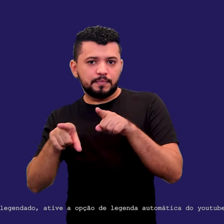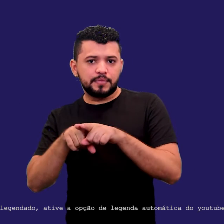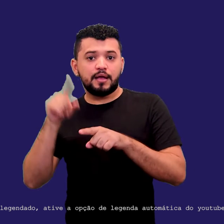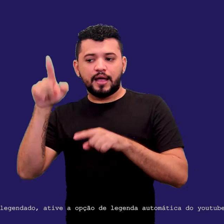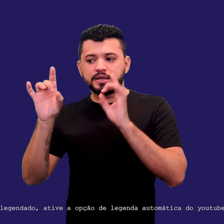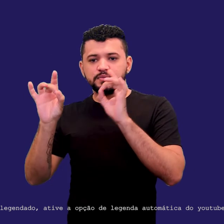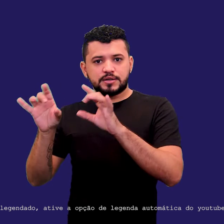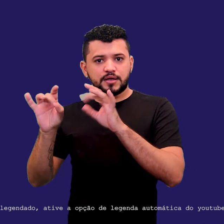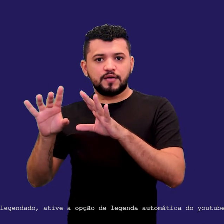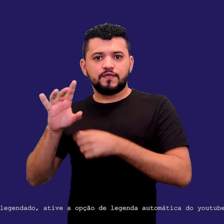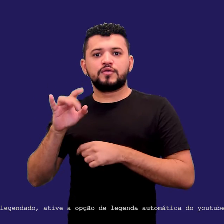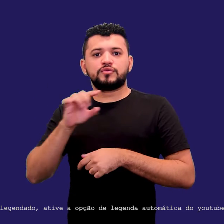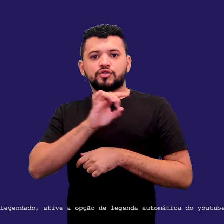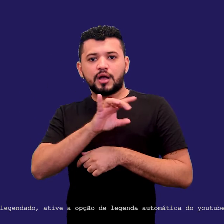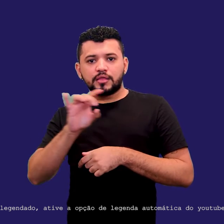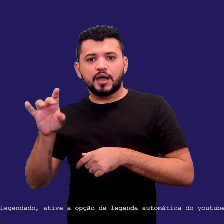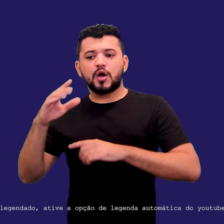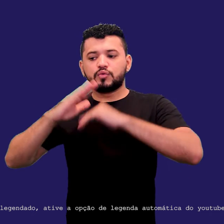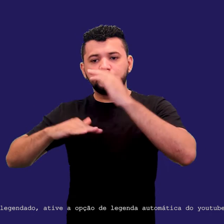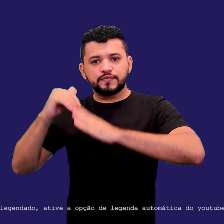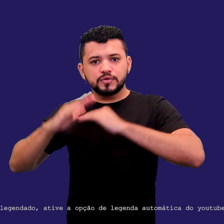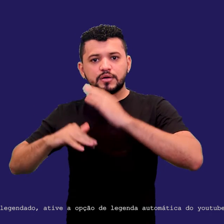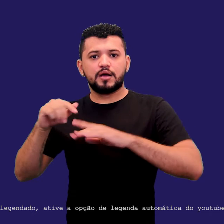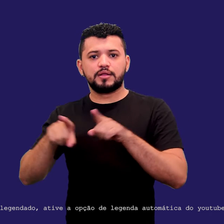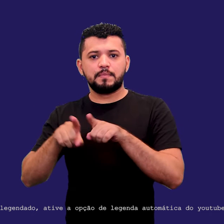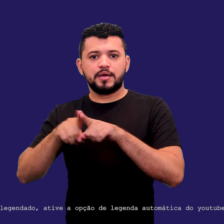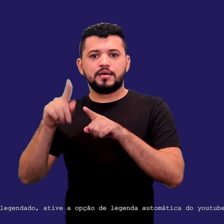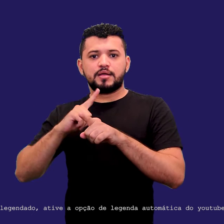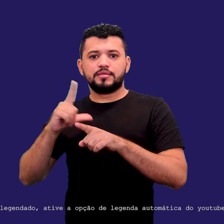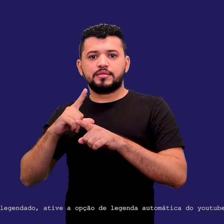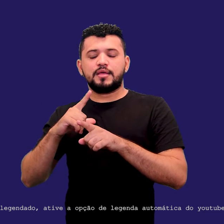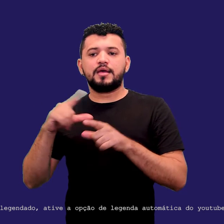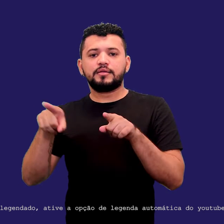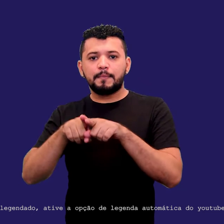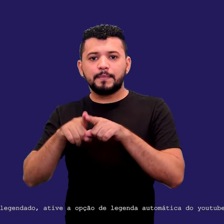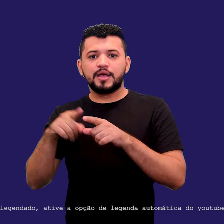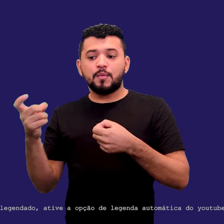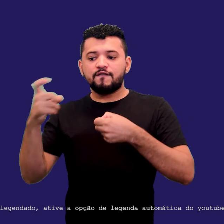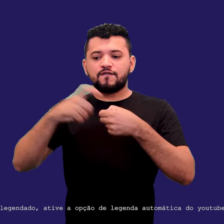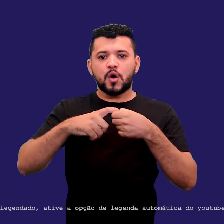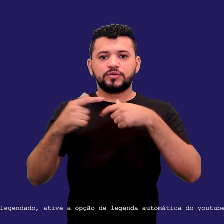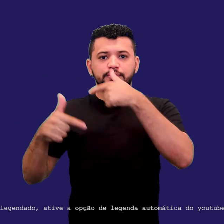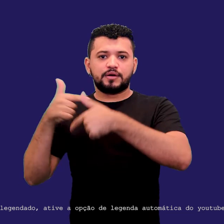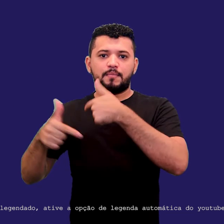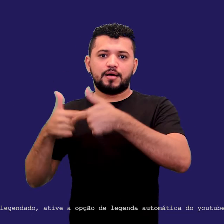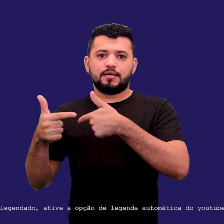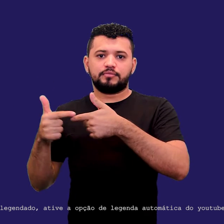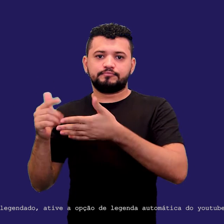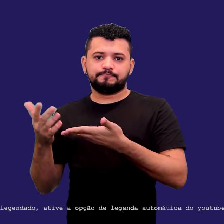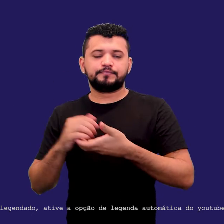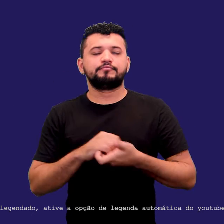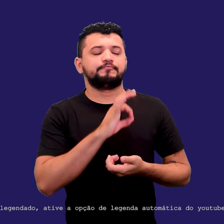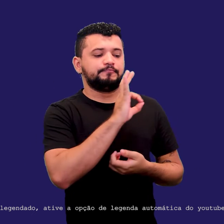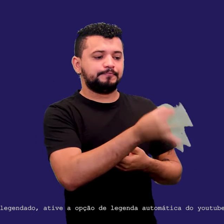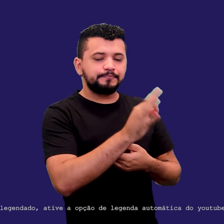do desenvolvimento do profissional que acaba dando um bom retorno para o mercado. Exatamente. Eu costumo dizer o